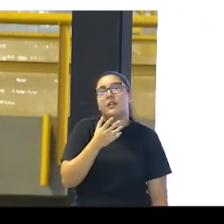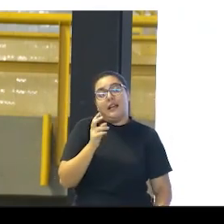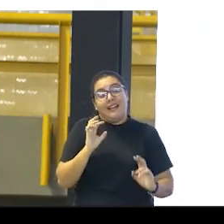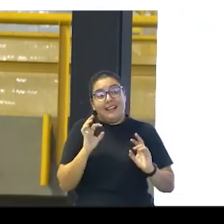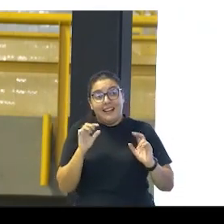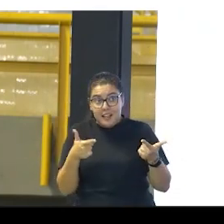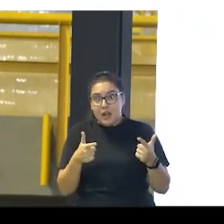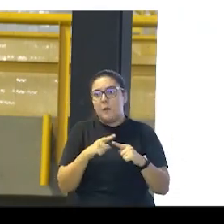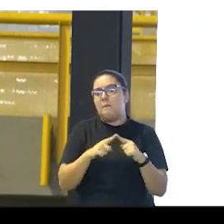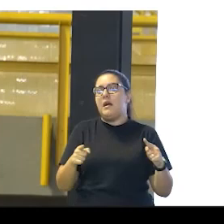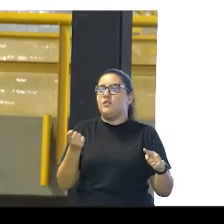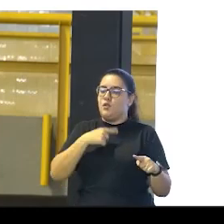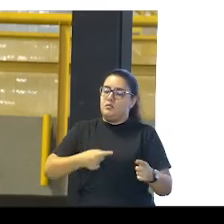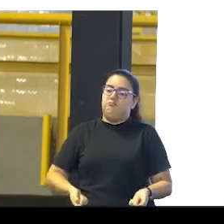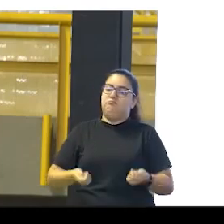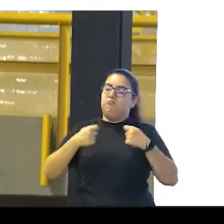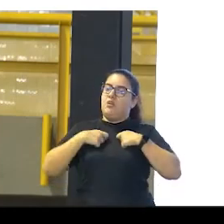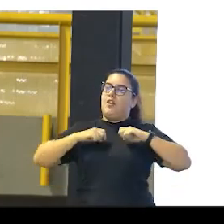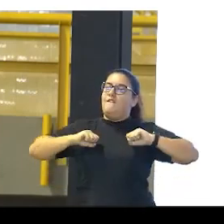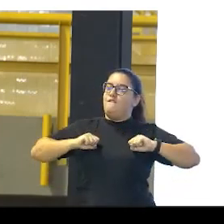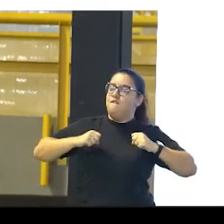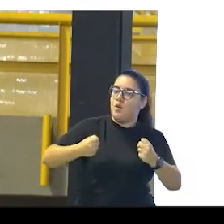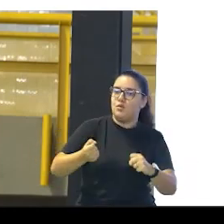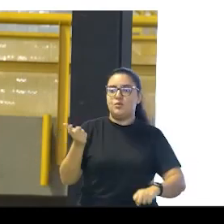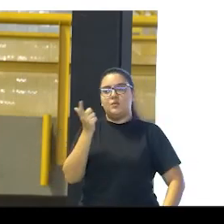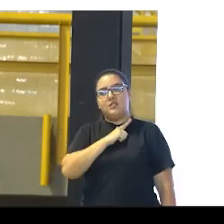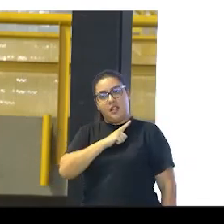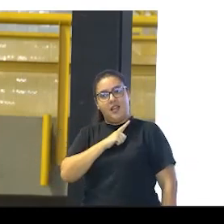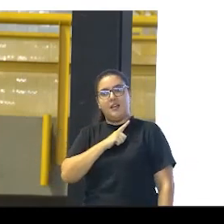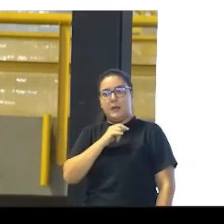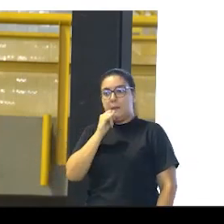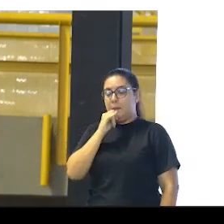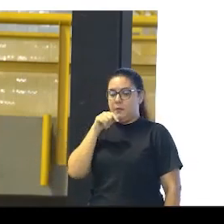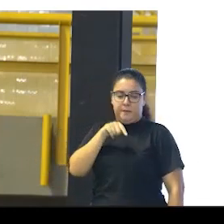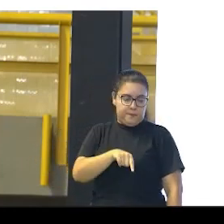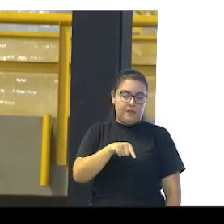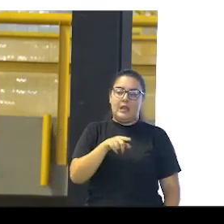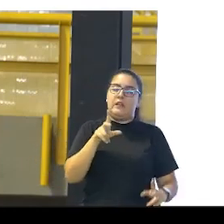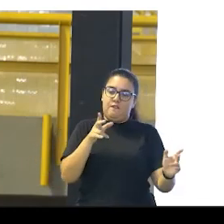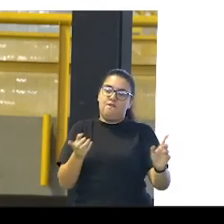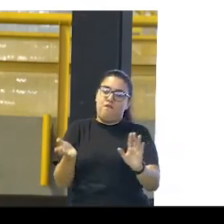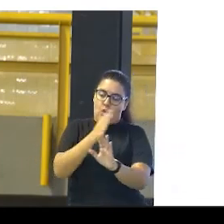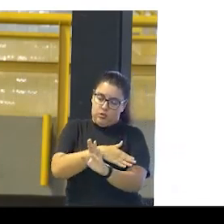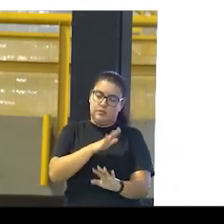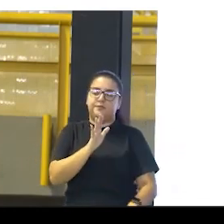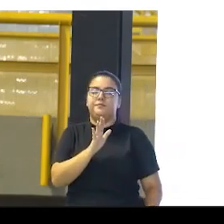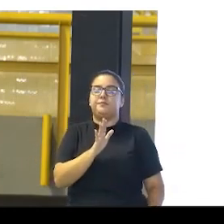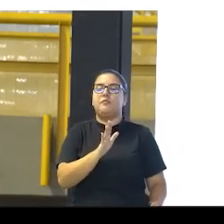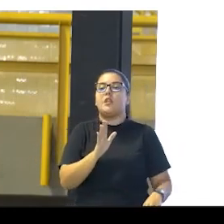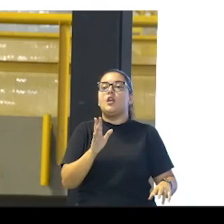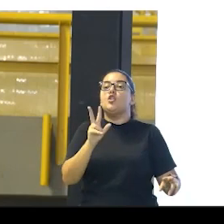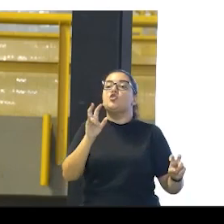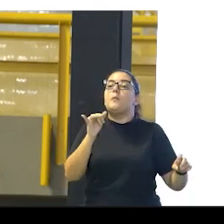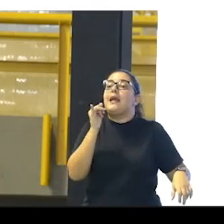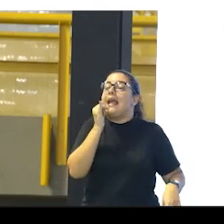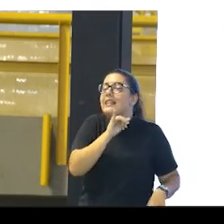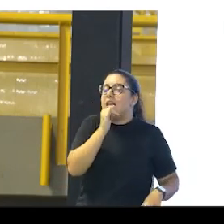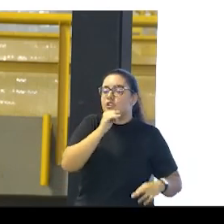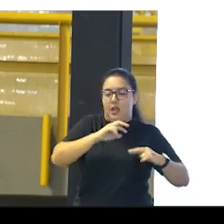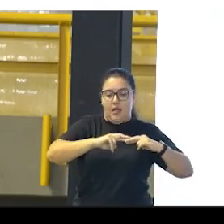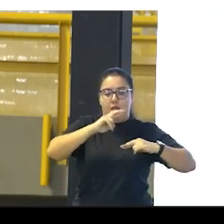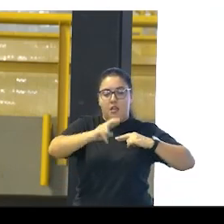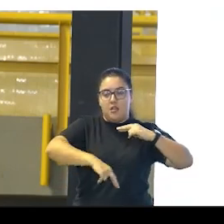que faz com que a gente viva. Professor, então essas fontes consideradas renováveis,